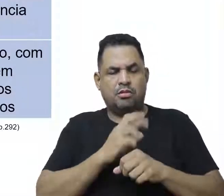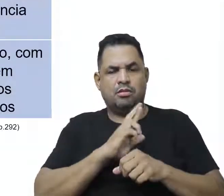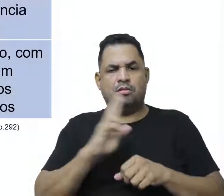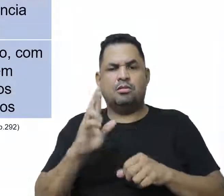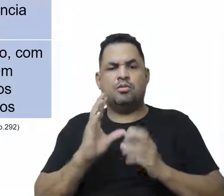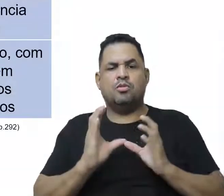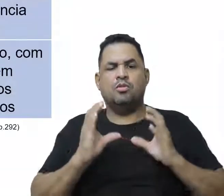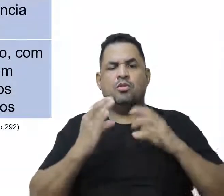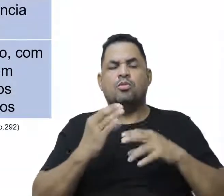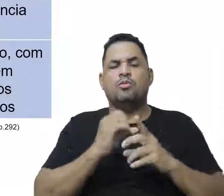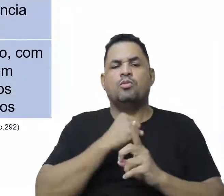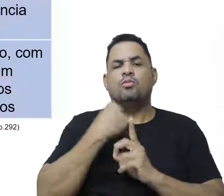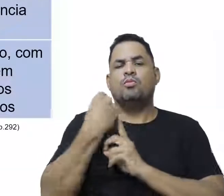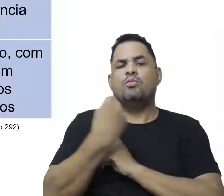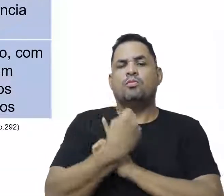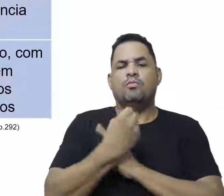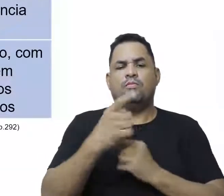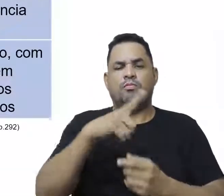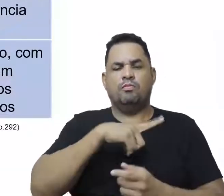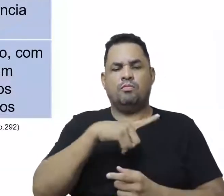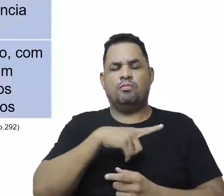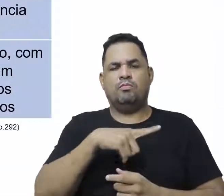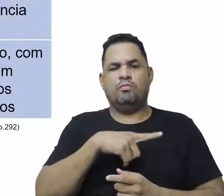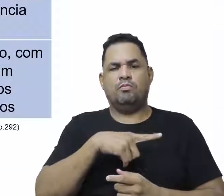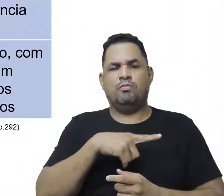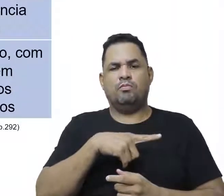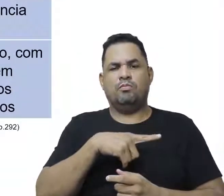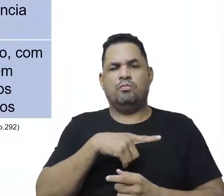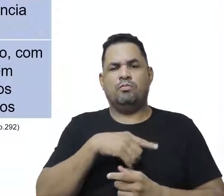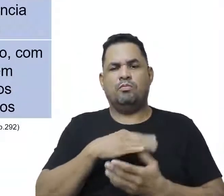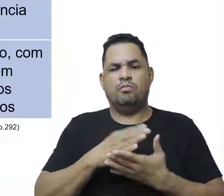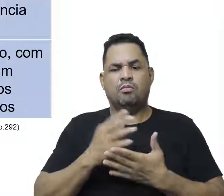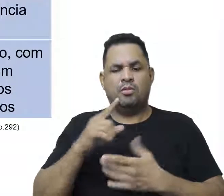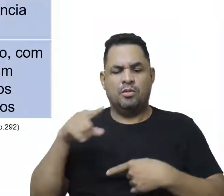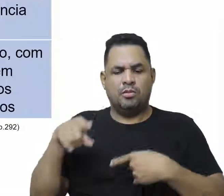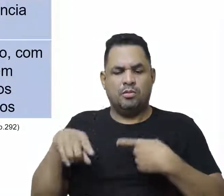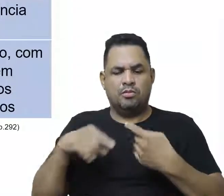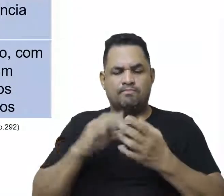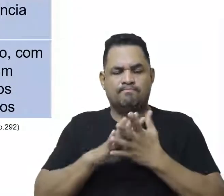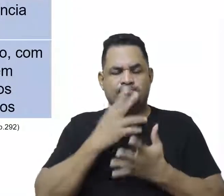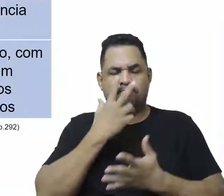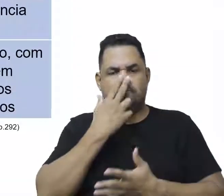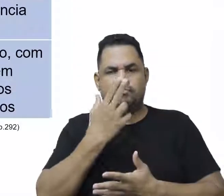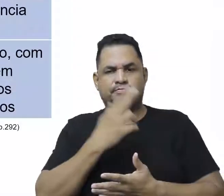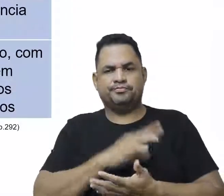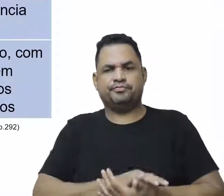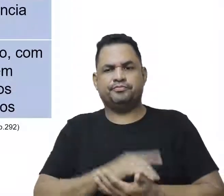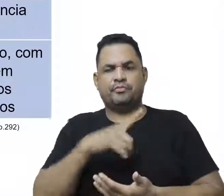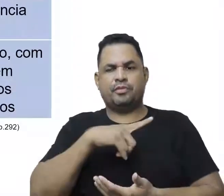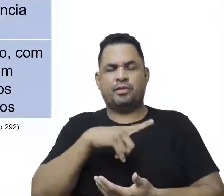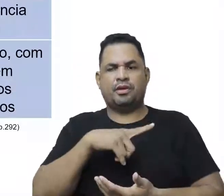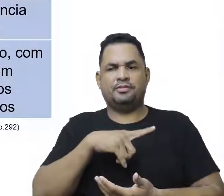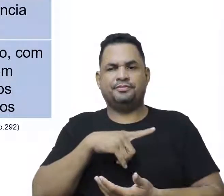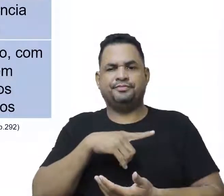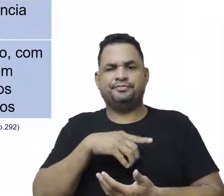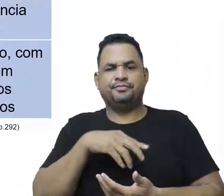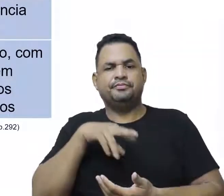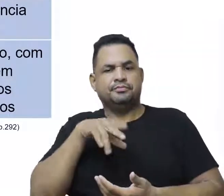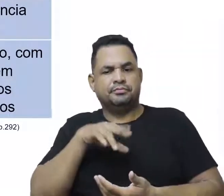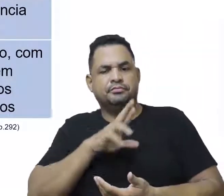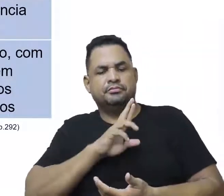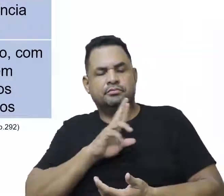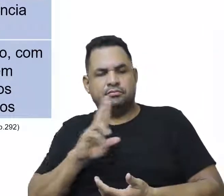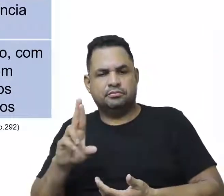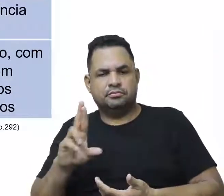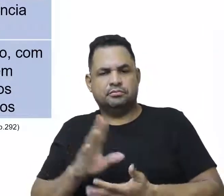um grupo social que tem ali é os interesses parecidos né tem a uma mesma religião